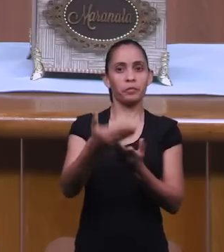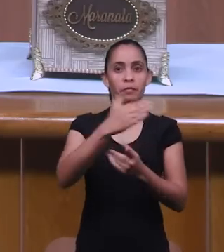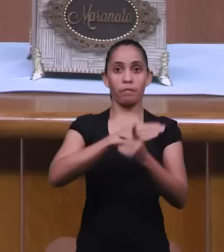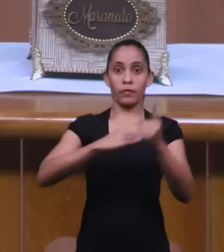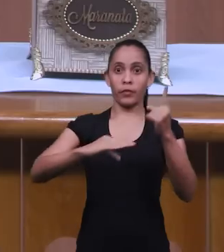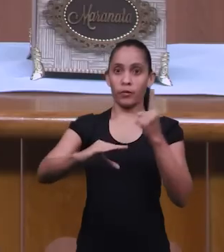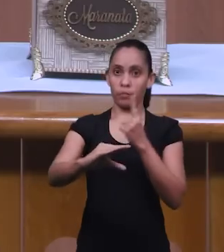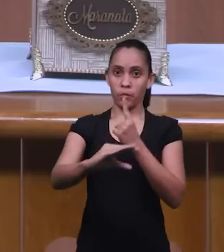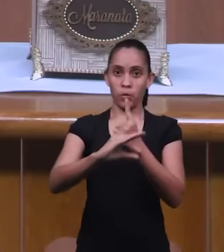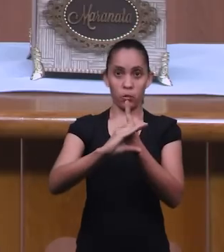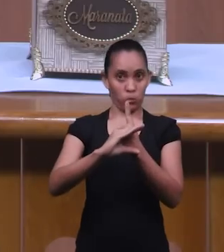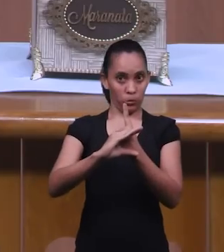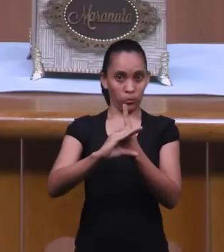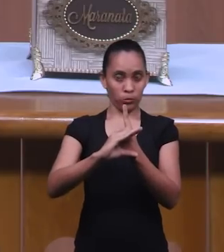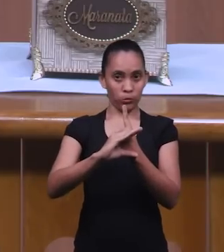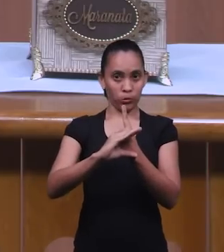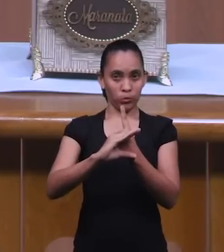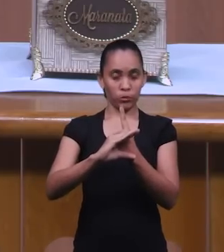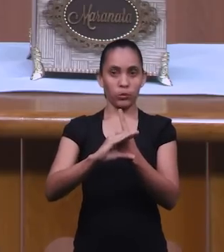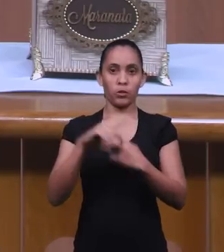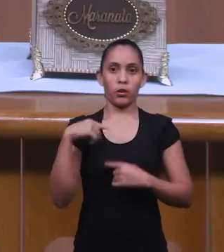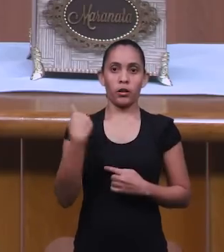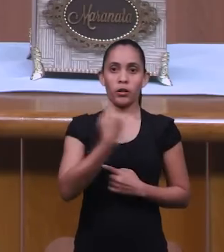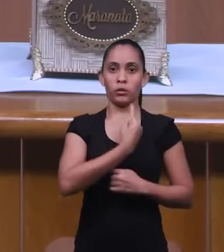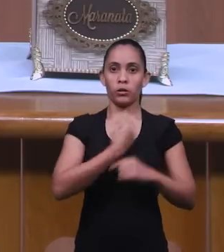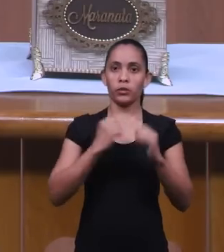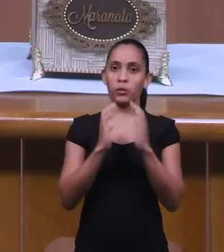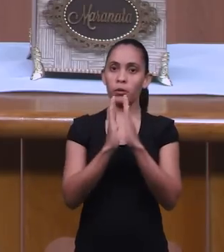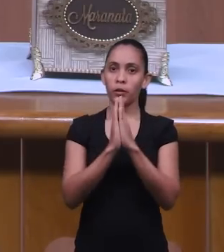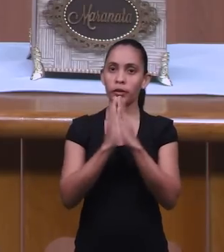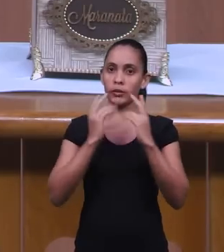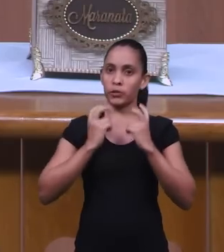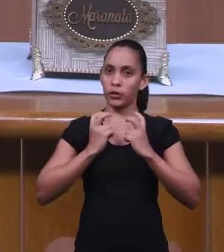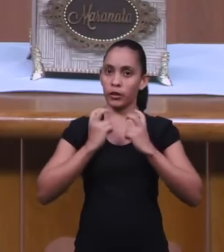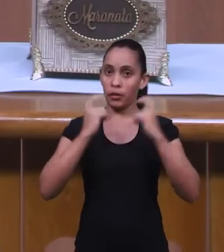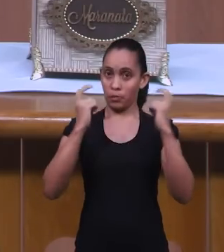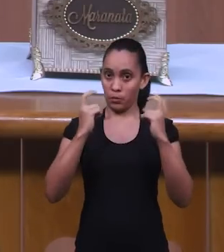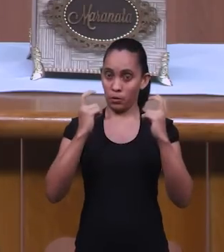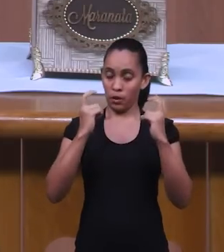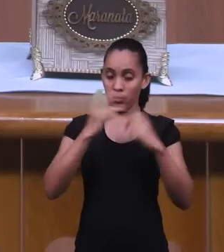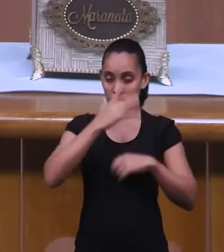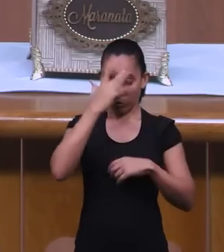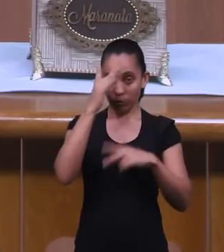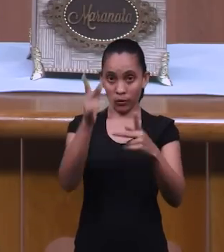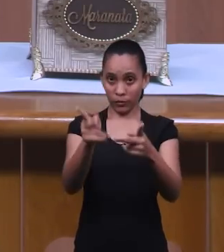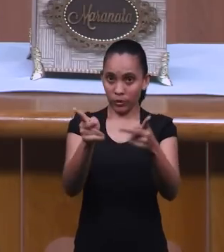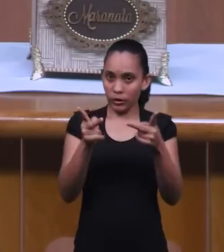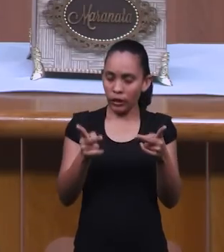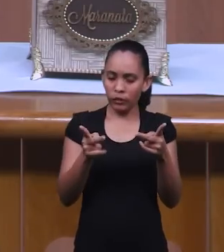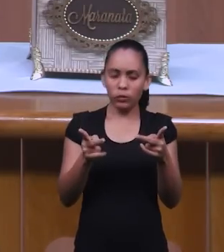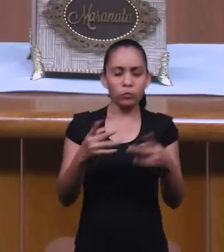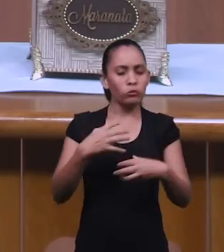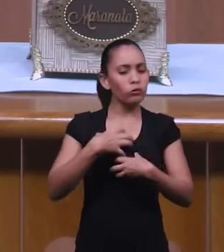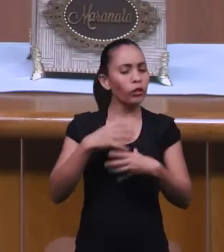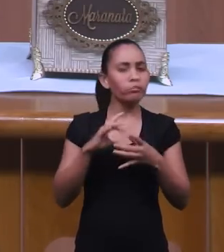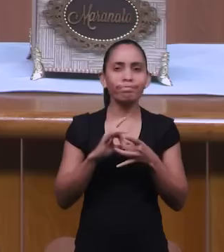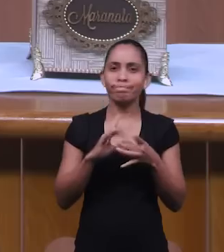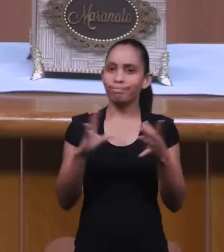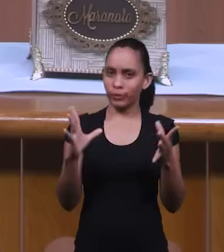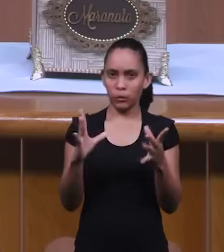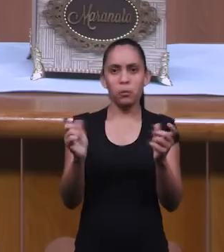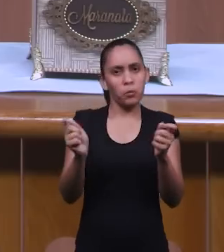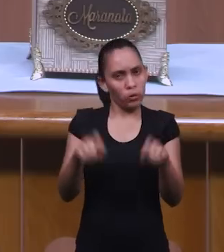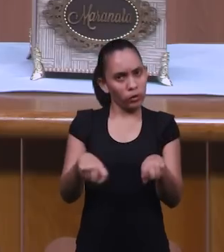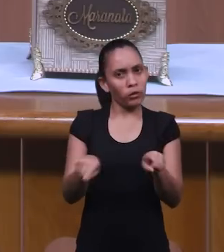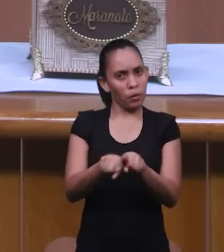início ao culto com a nossa oração de clamor. Os nossos visitantes estejam à vontade,